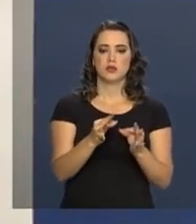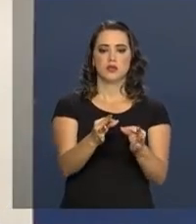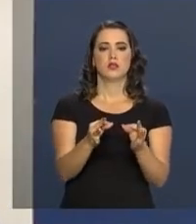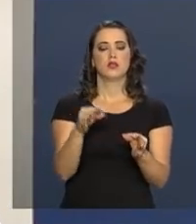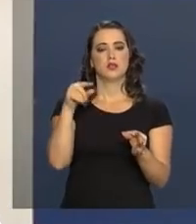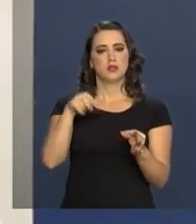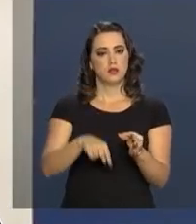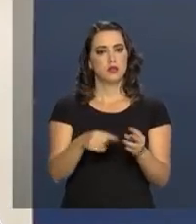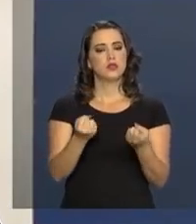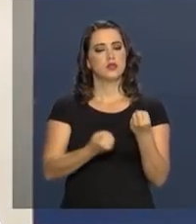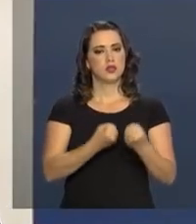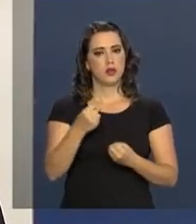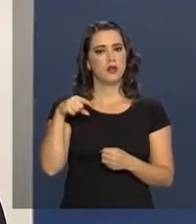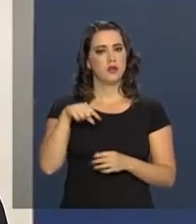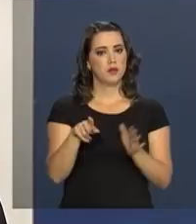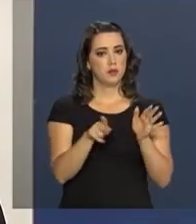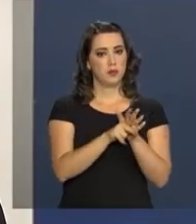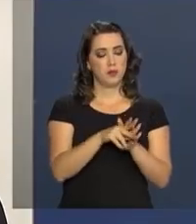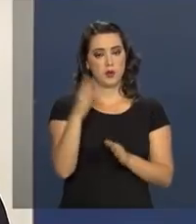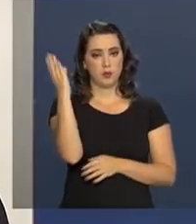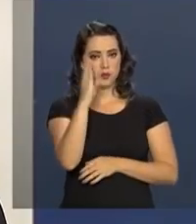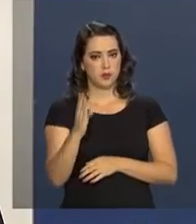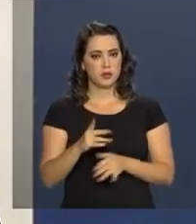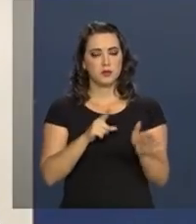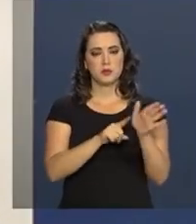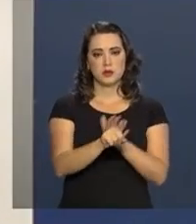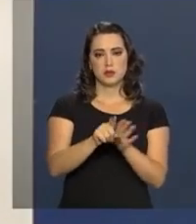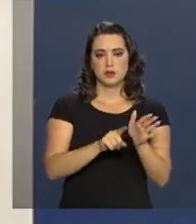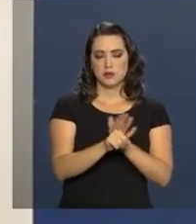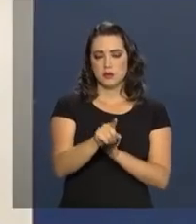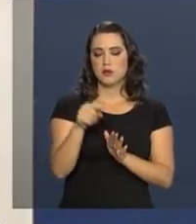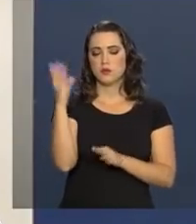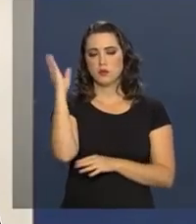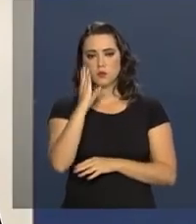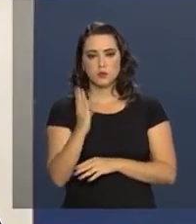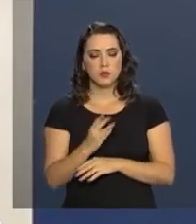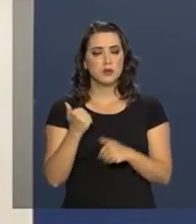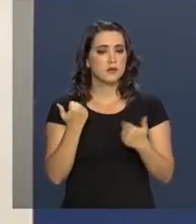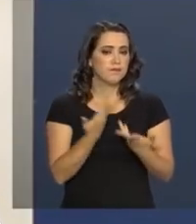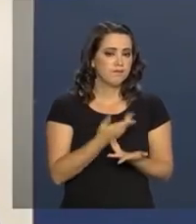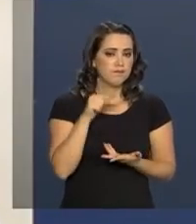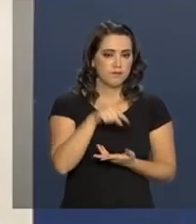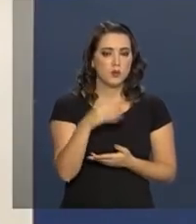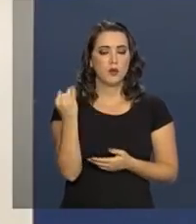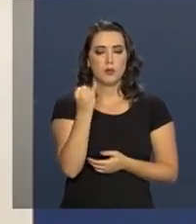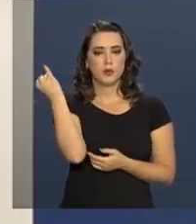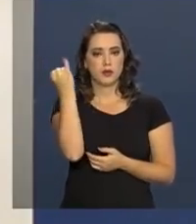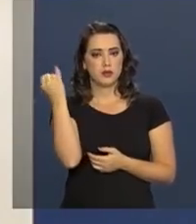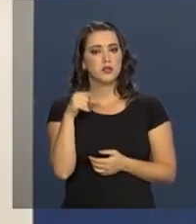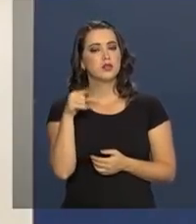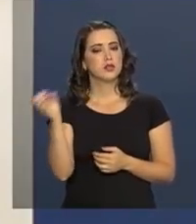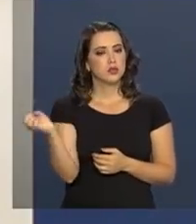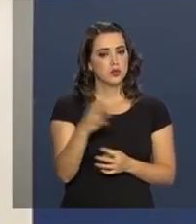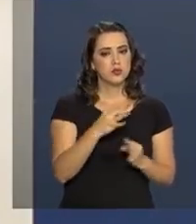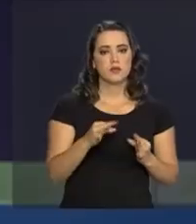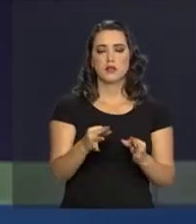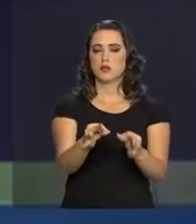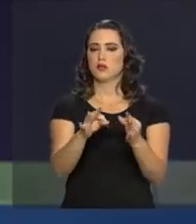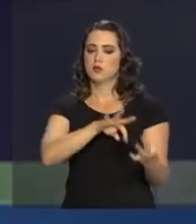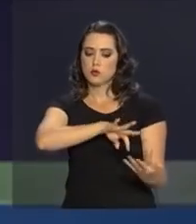Flex desenvolvida aqui por pesquisadores e engenheiros brasileiros. Importante que a gente tenha relevância na inovação